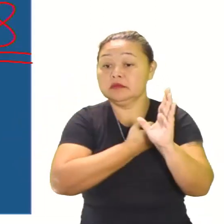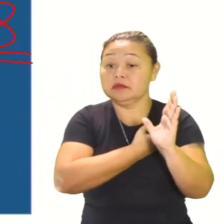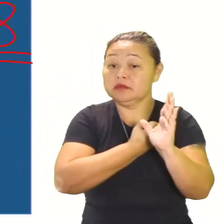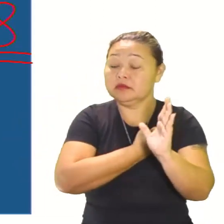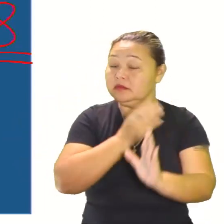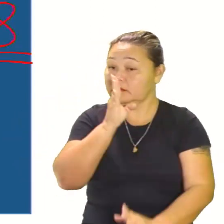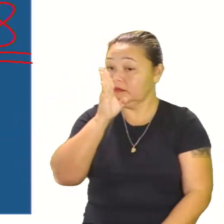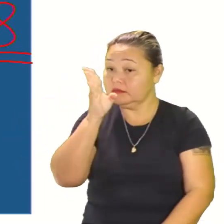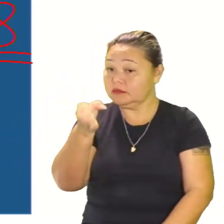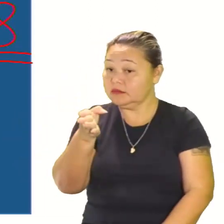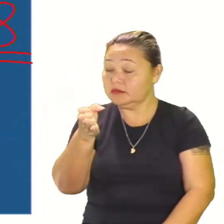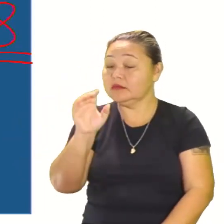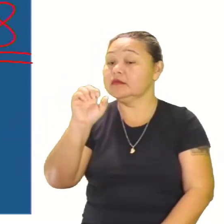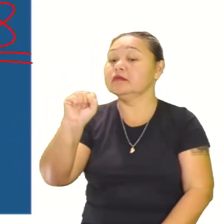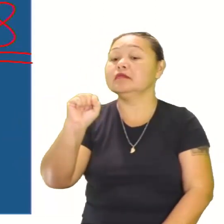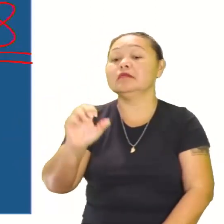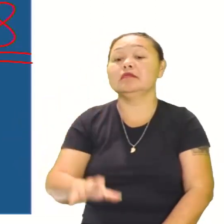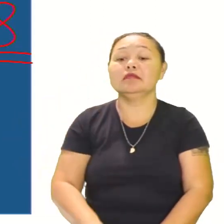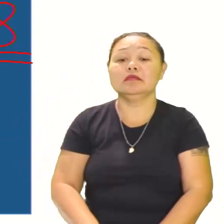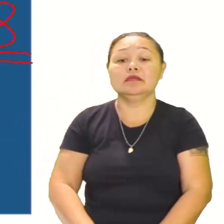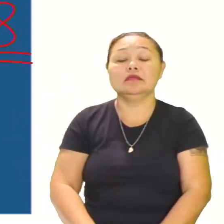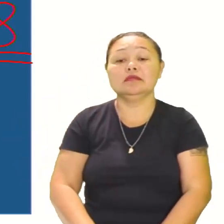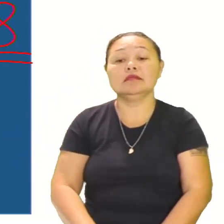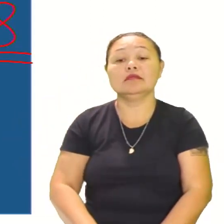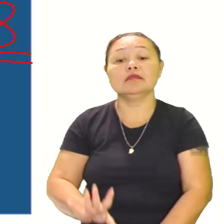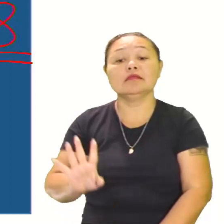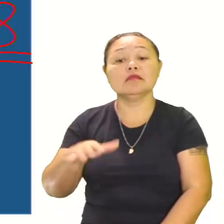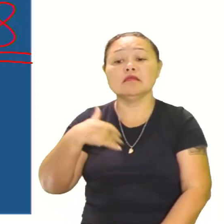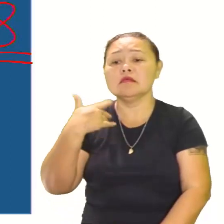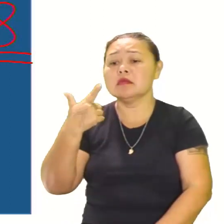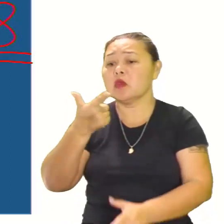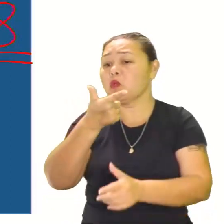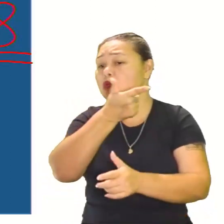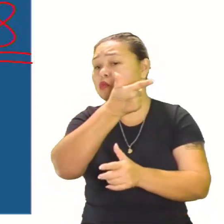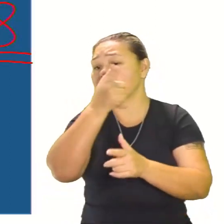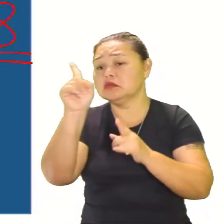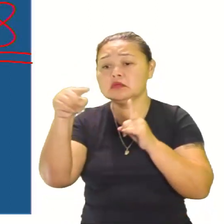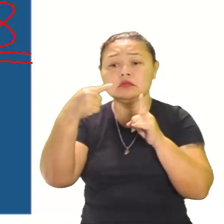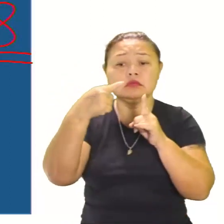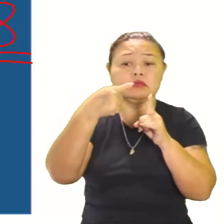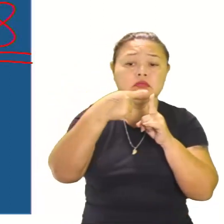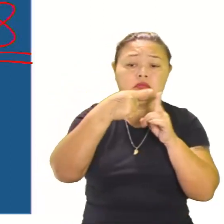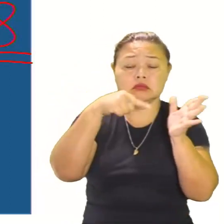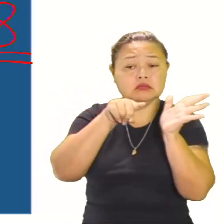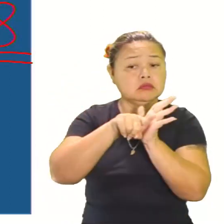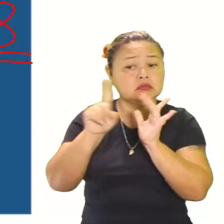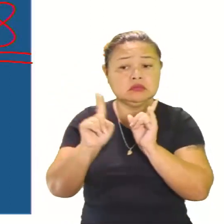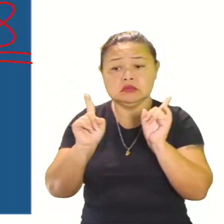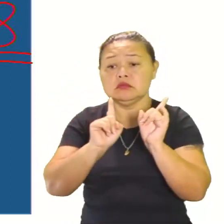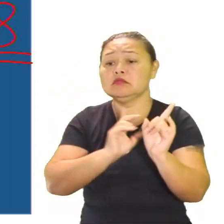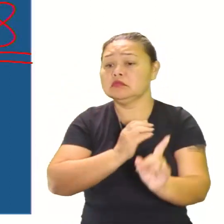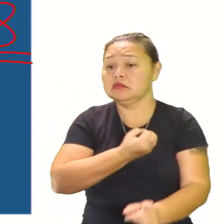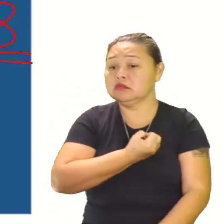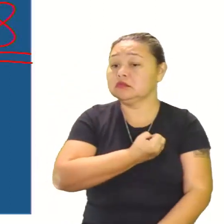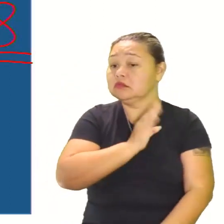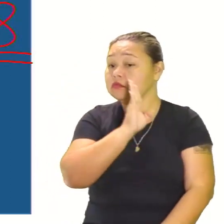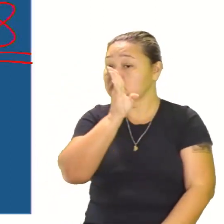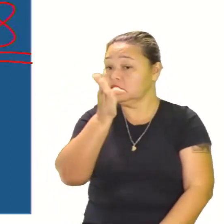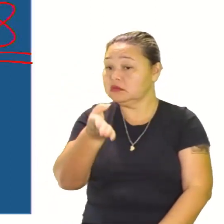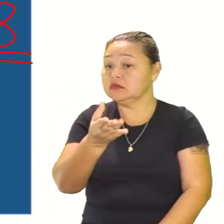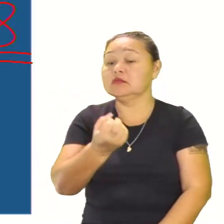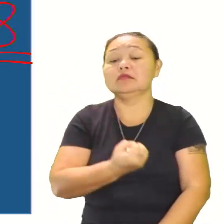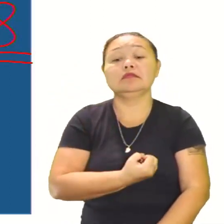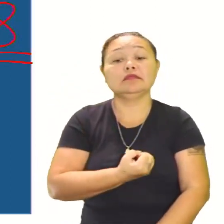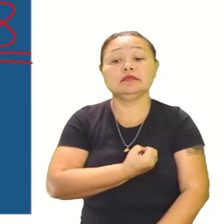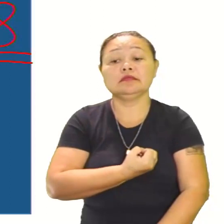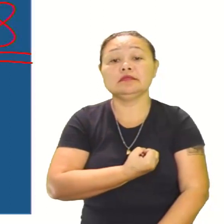é? Isso, o que nos importa é o valor absoluto, ou seja, não é um valor negativo nem positivo, e sim a parte